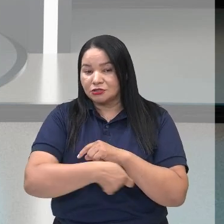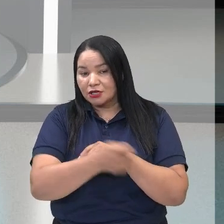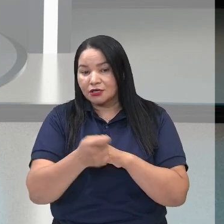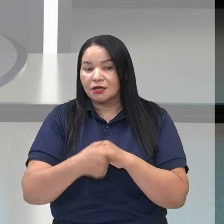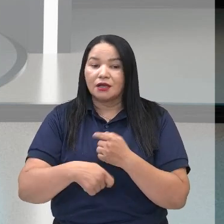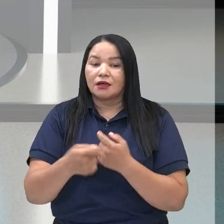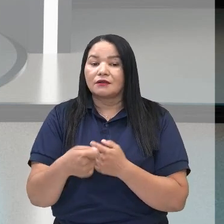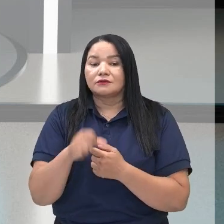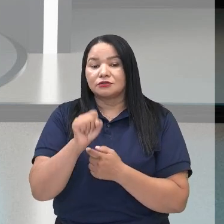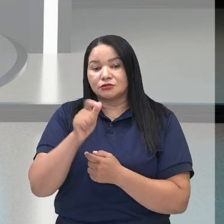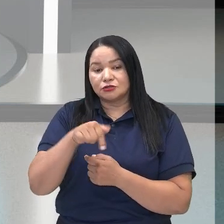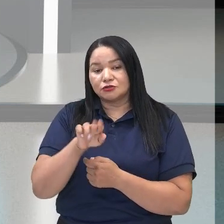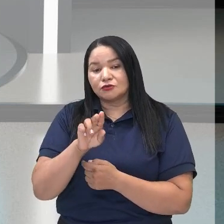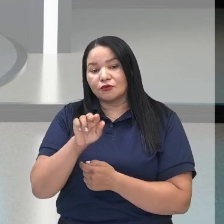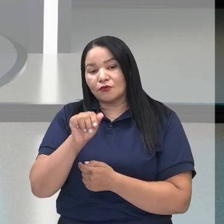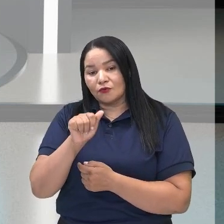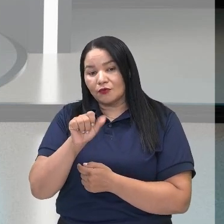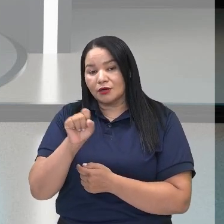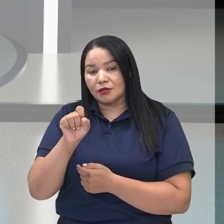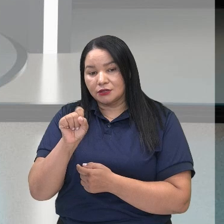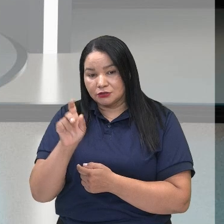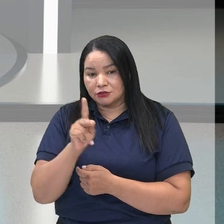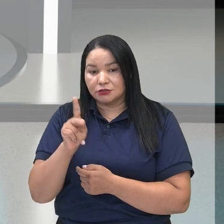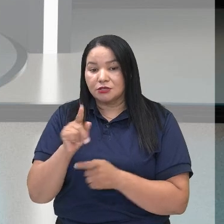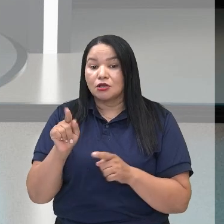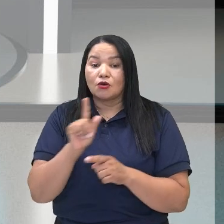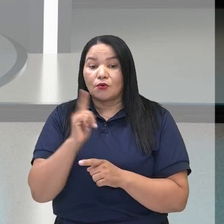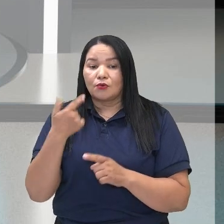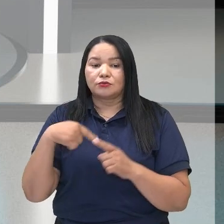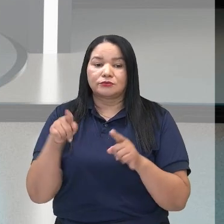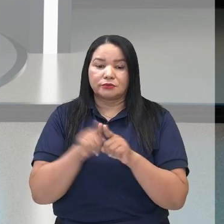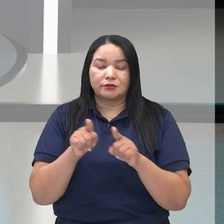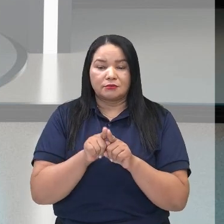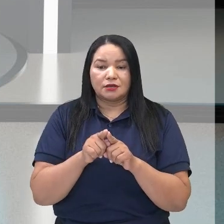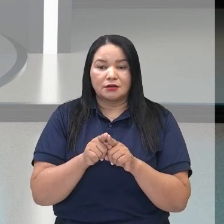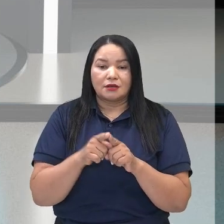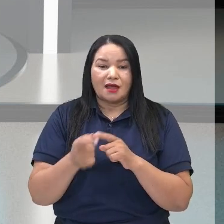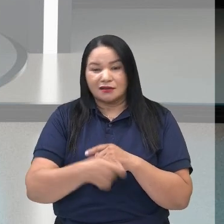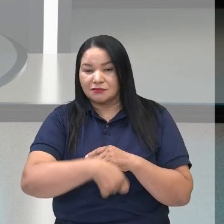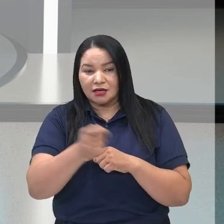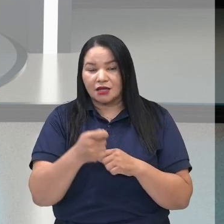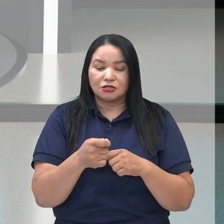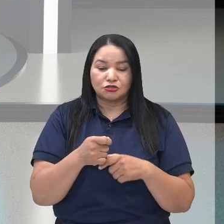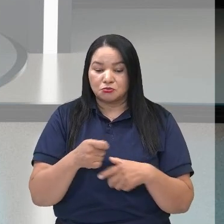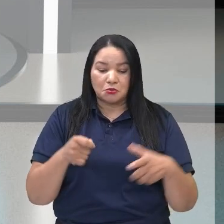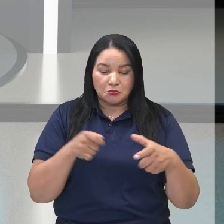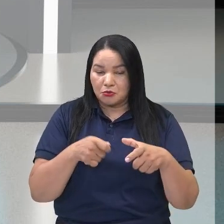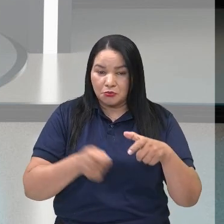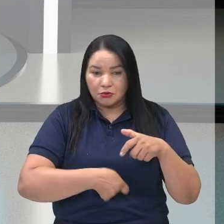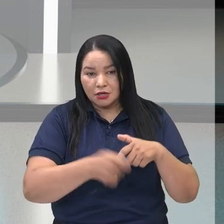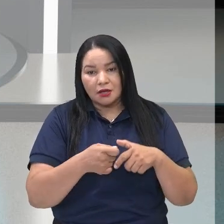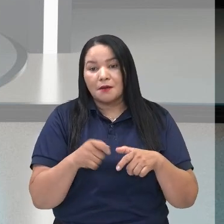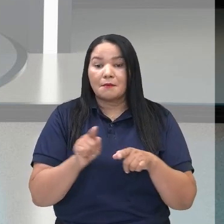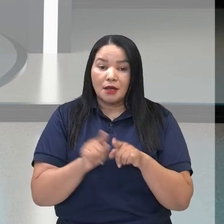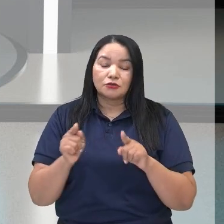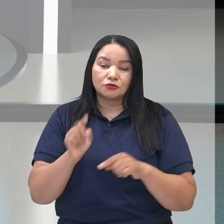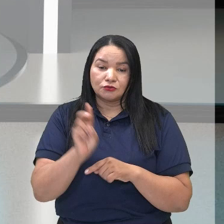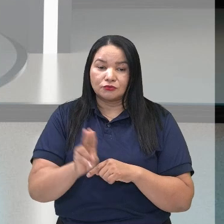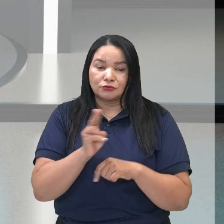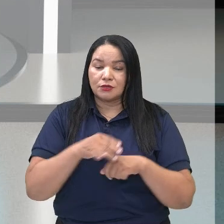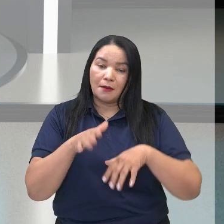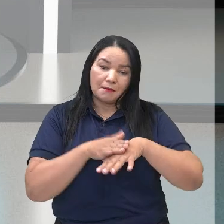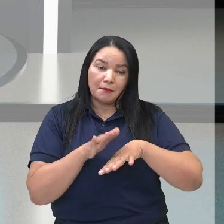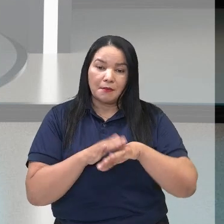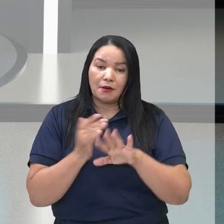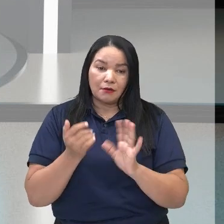e também o handebol, que não usa raquete, mas utiliza ali a mão, né, como ferramenta para manusear a